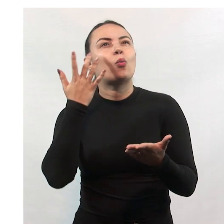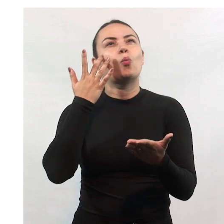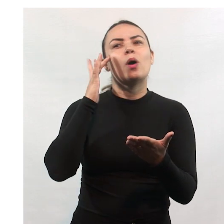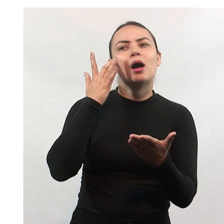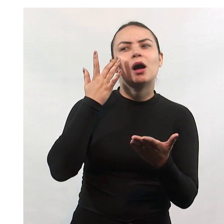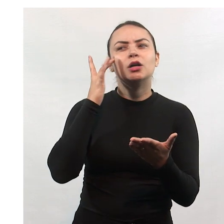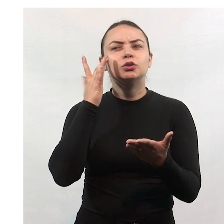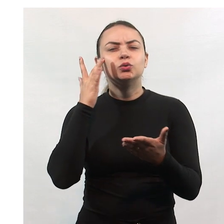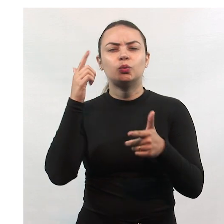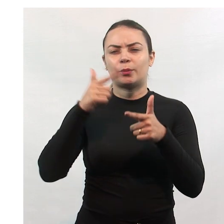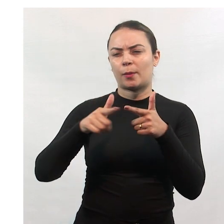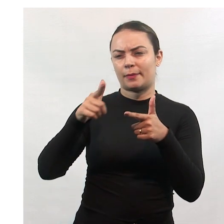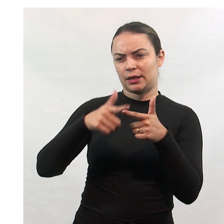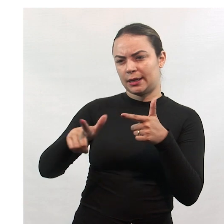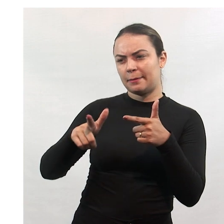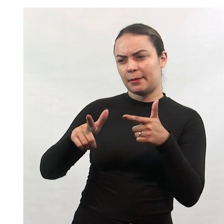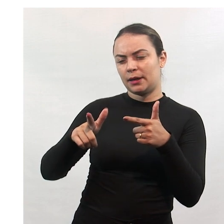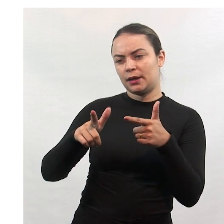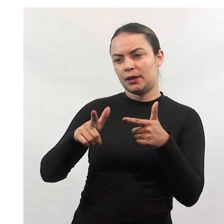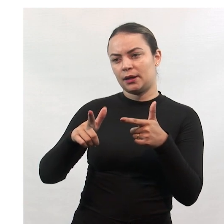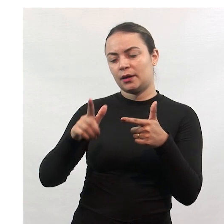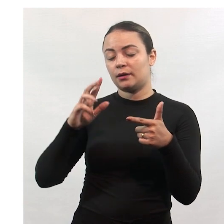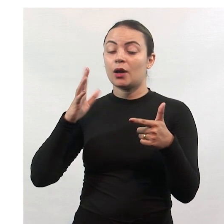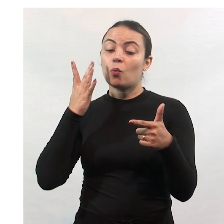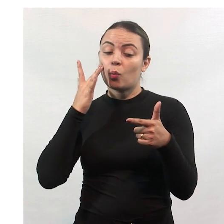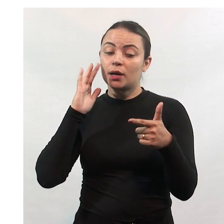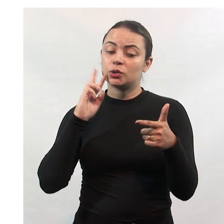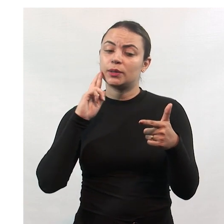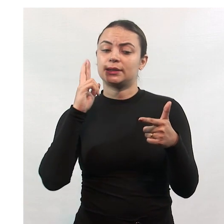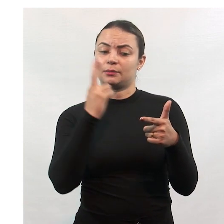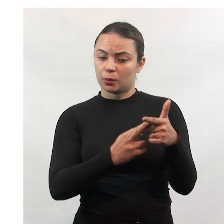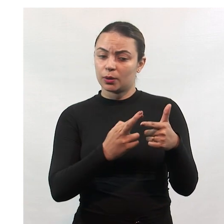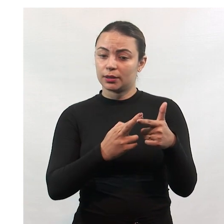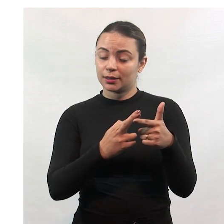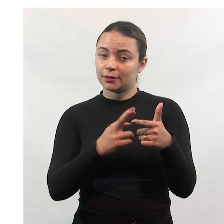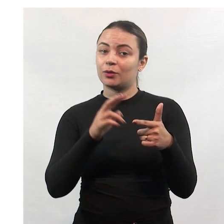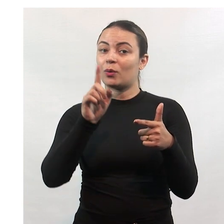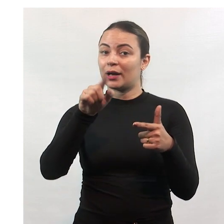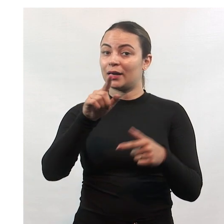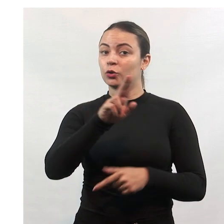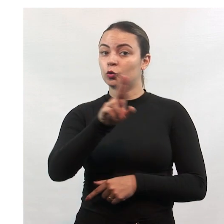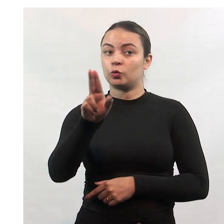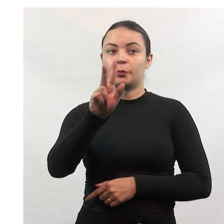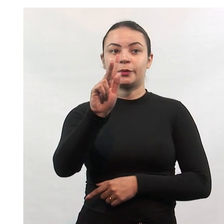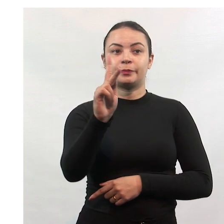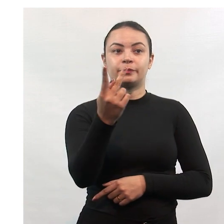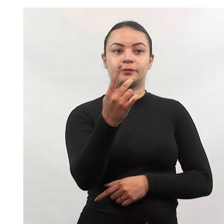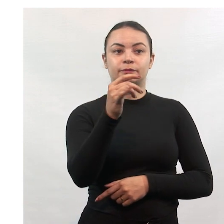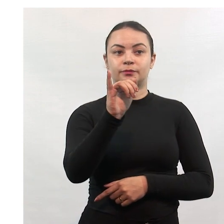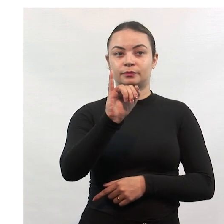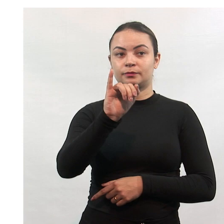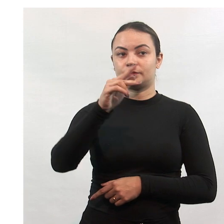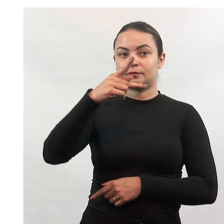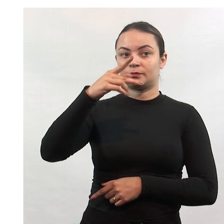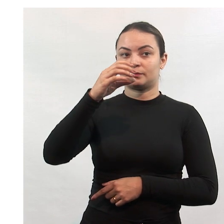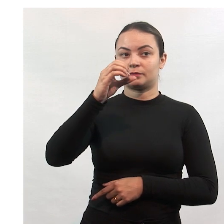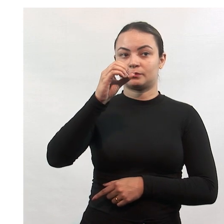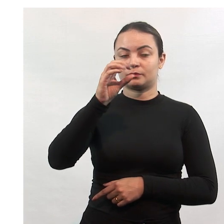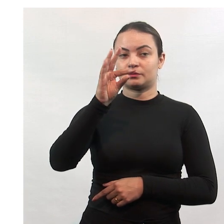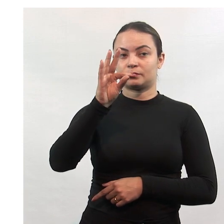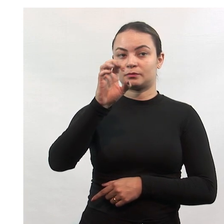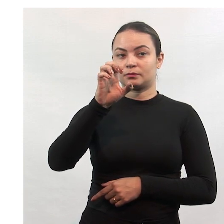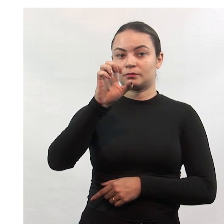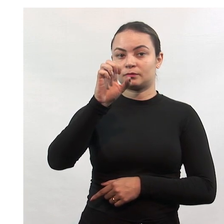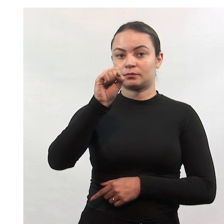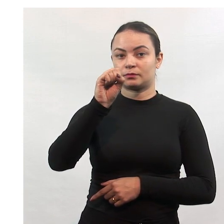provisória à questão formulada, né? Então, aqui você tem um problema, a gente vai já falar um pouquinho melhor sobre isso, e a partir desse